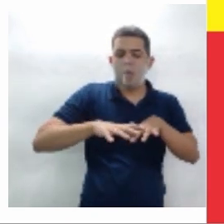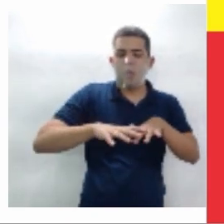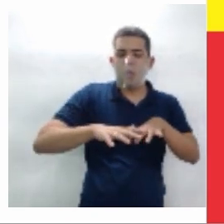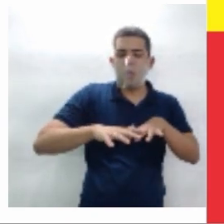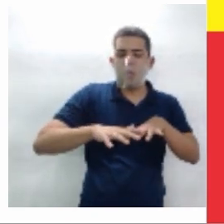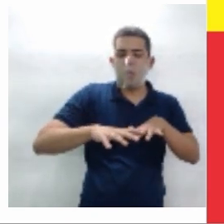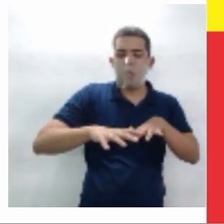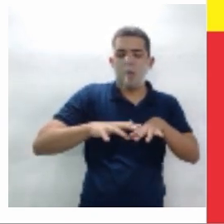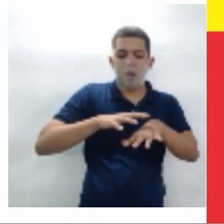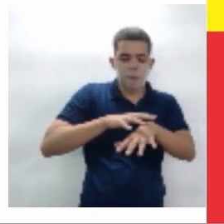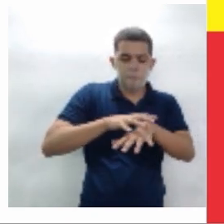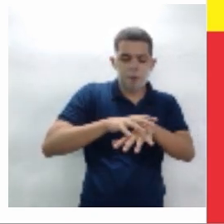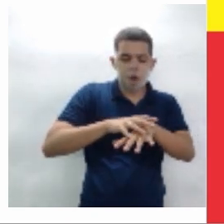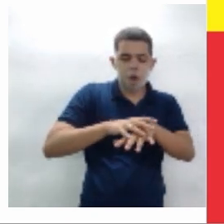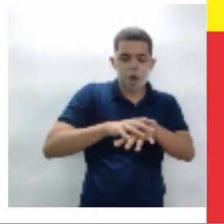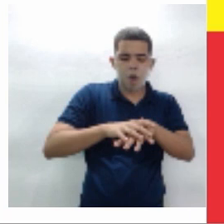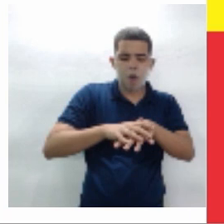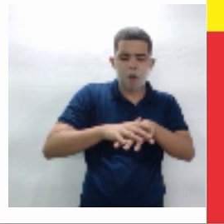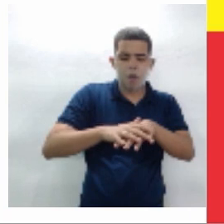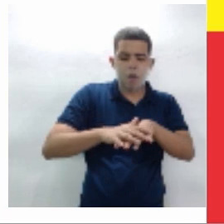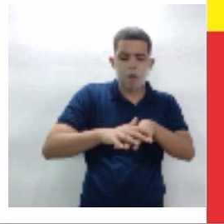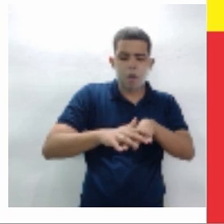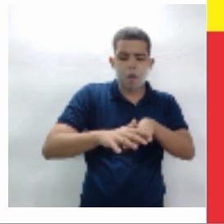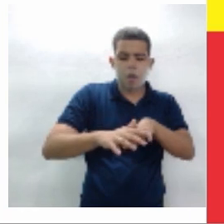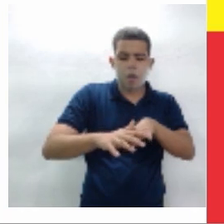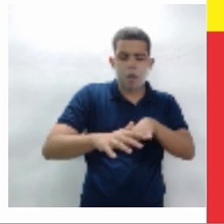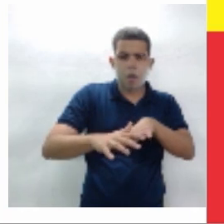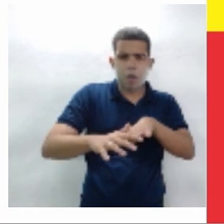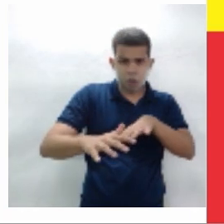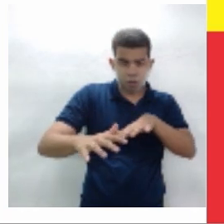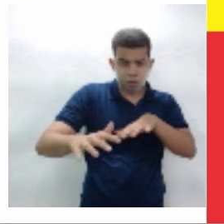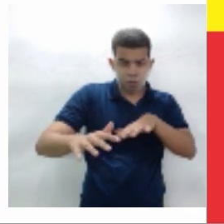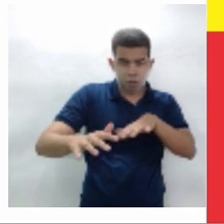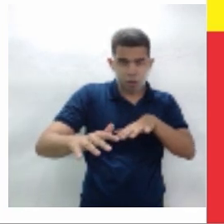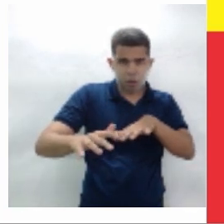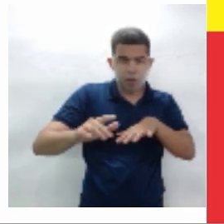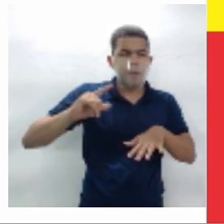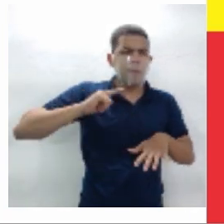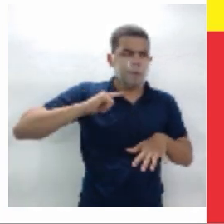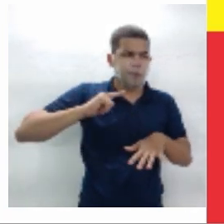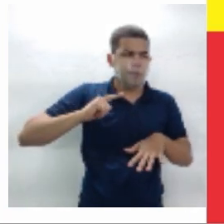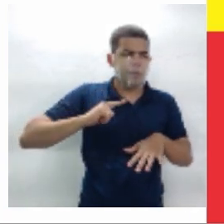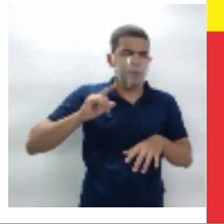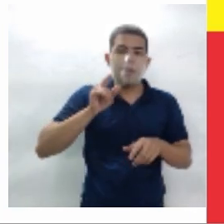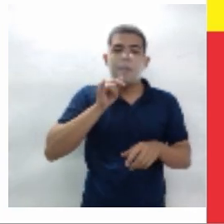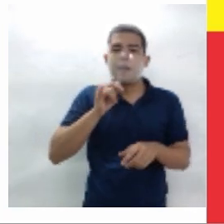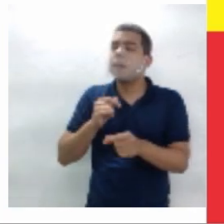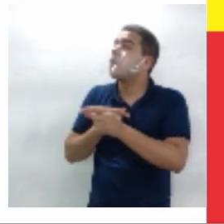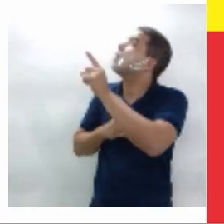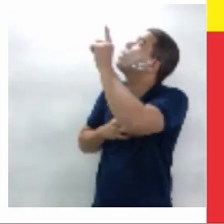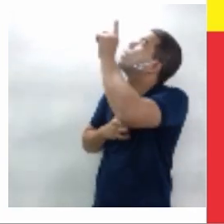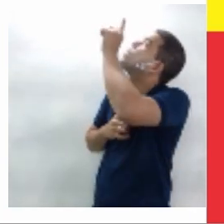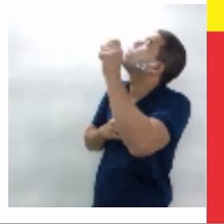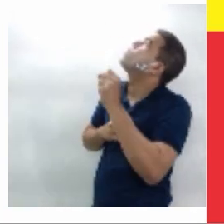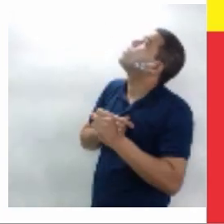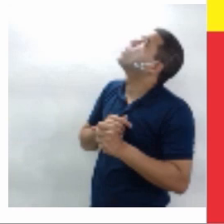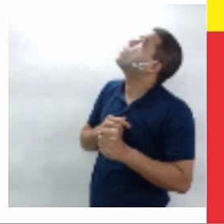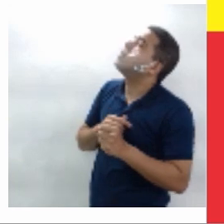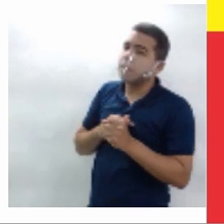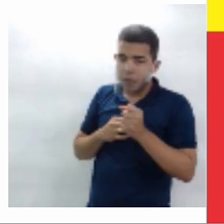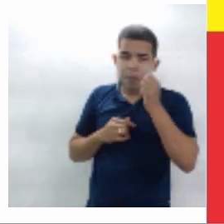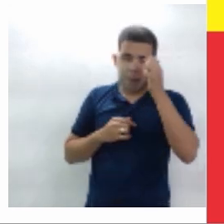da outra. Então, na imagem que você vê aí, existe uma falha em San Andreas,